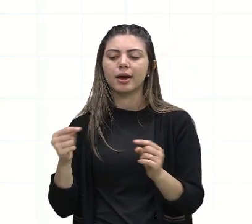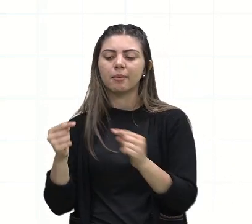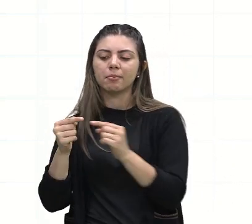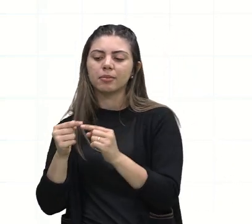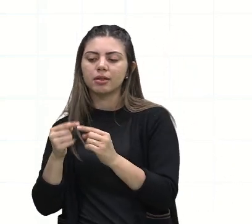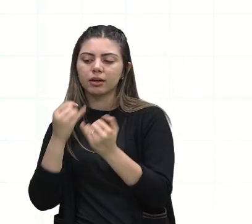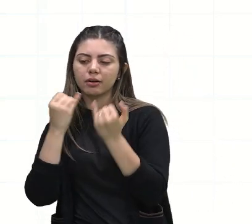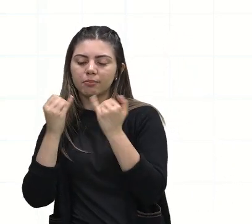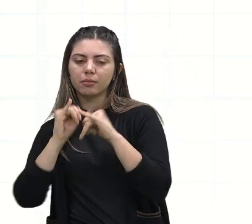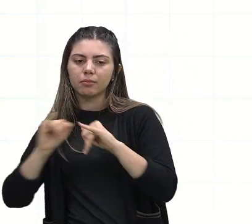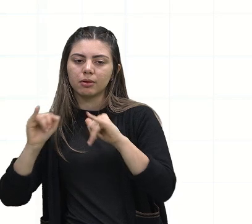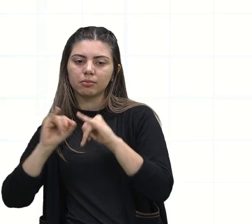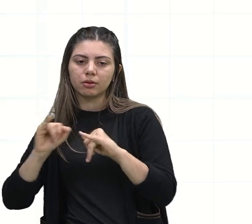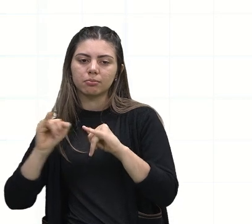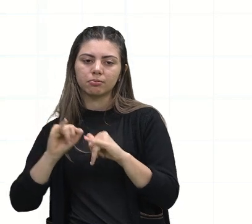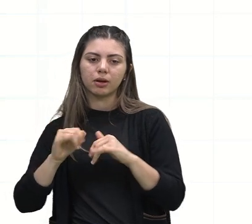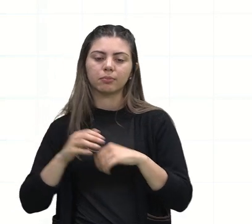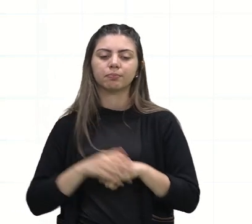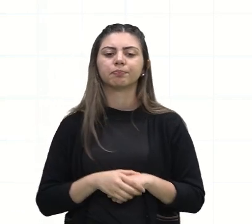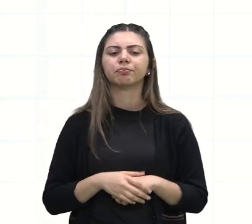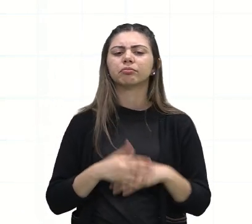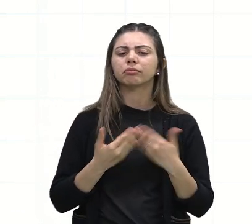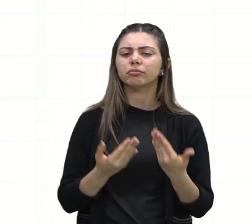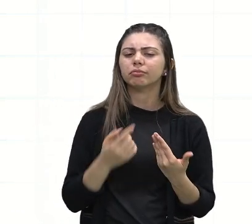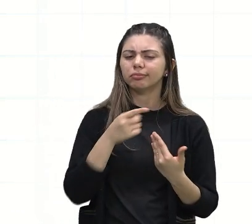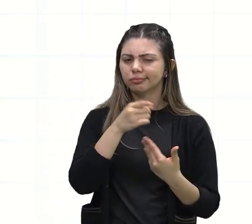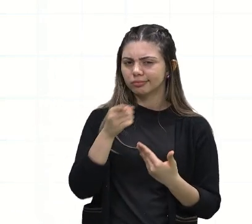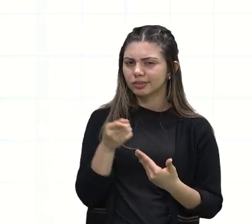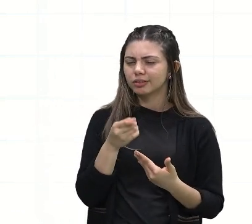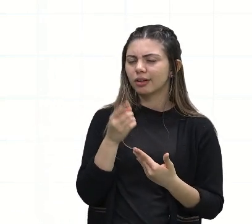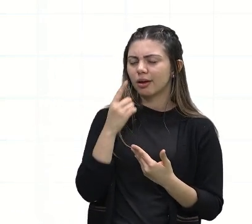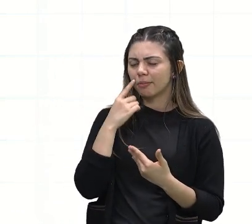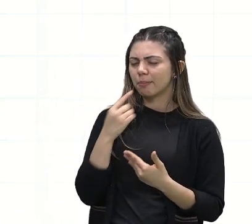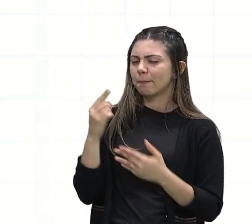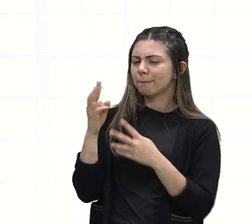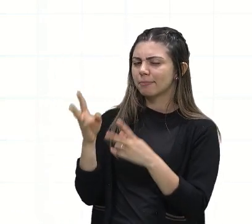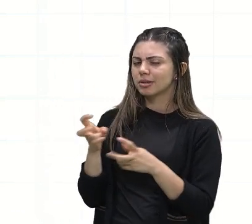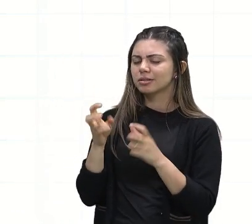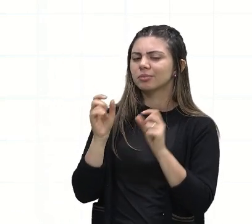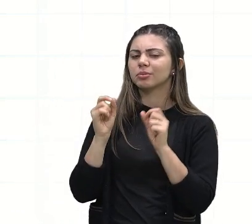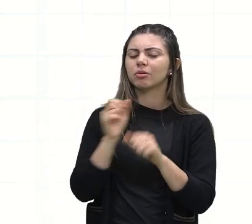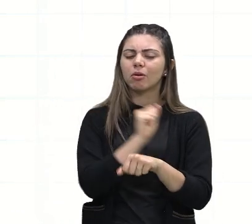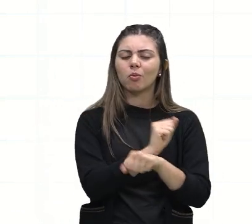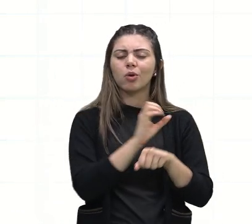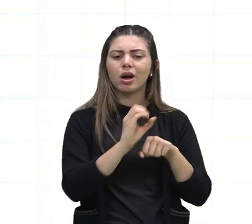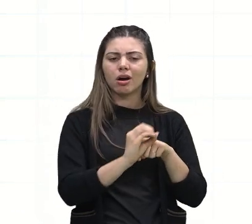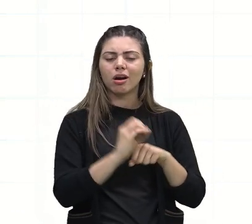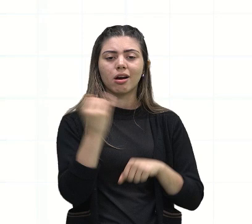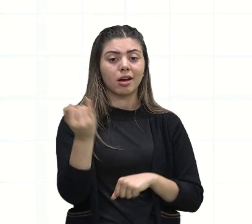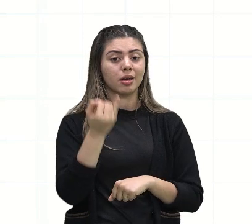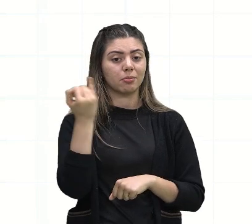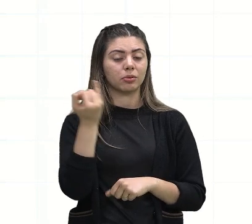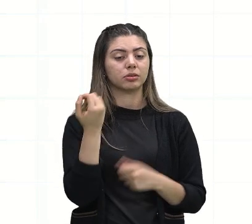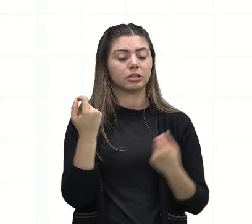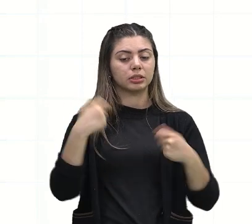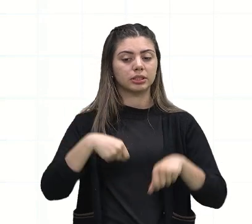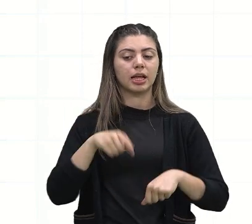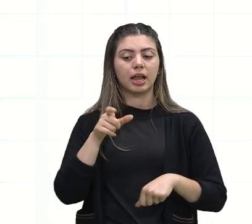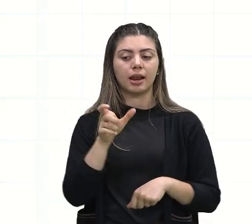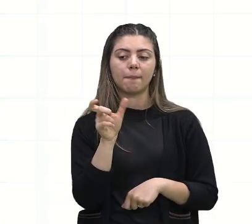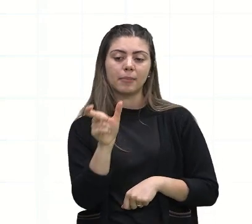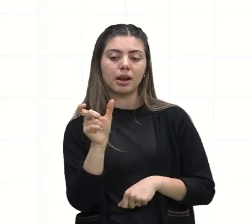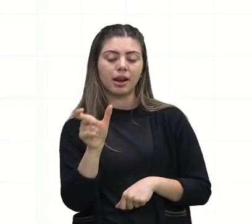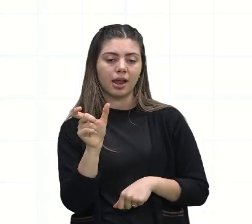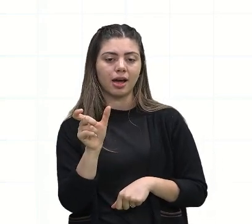certo? Observaram que o artigo ele tem essa importância de também mudar, né, o